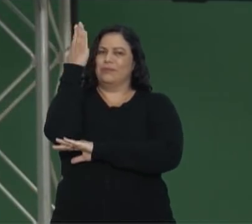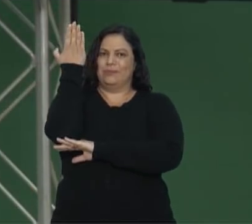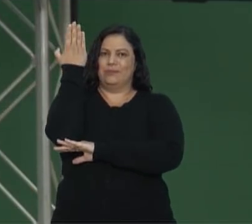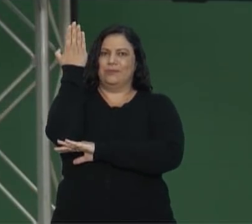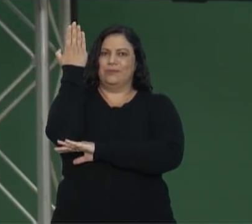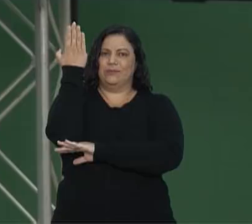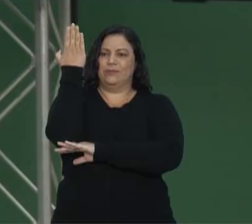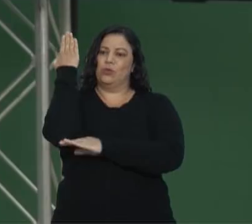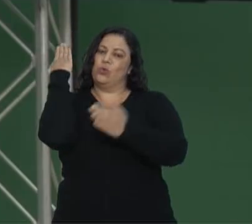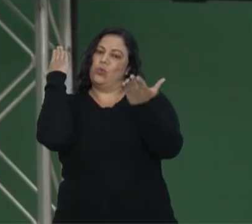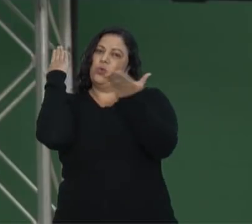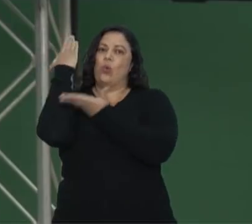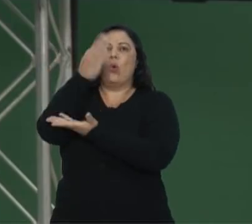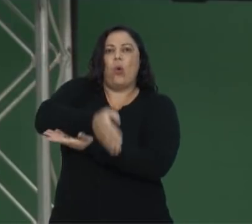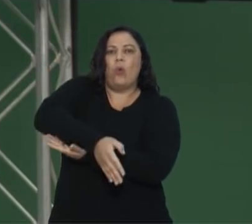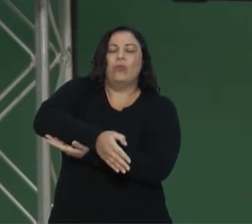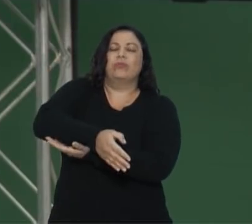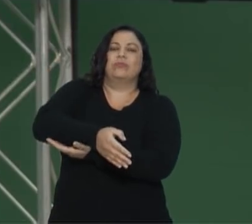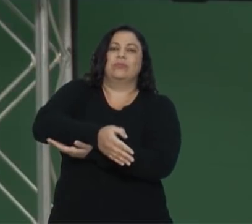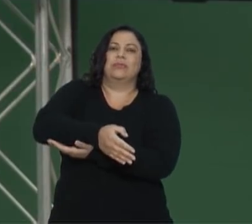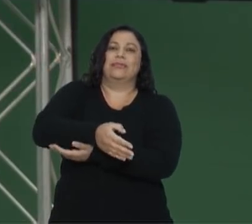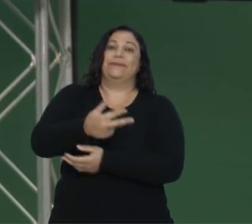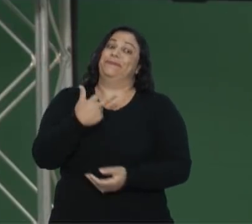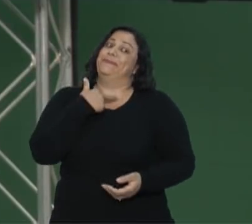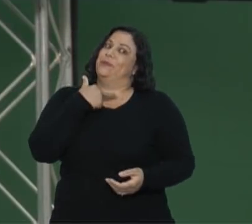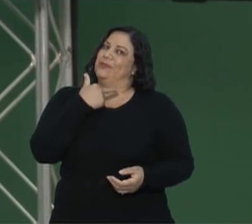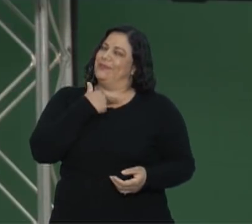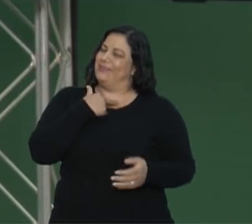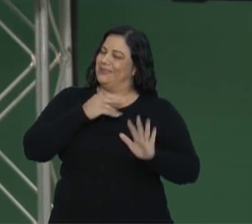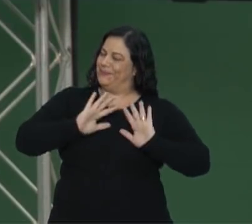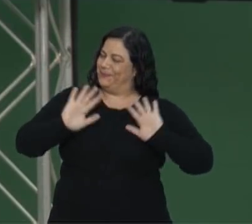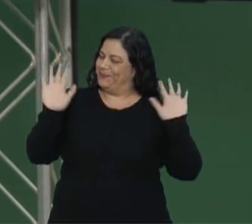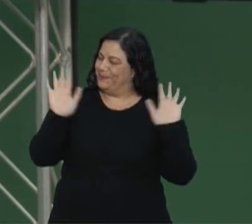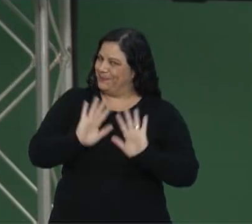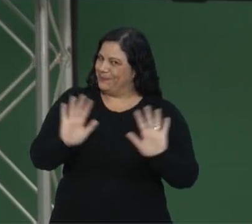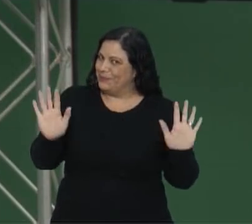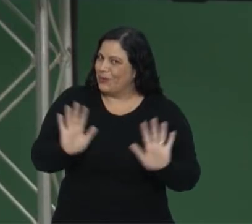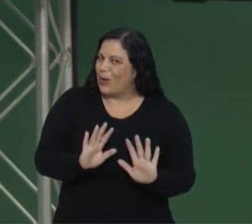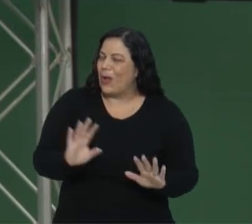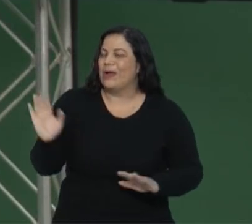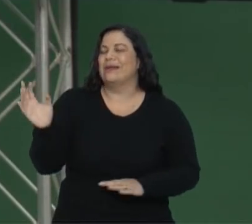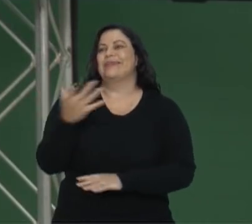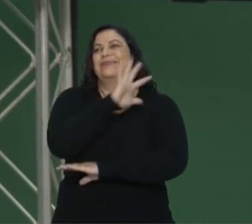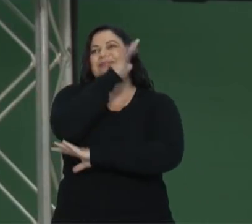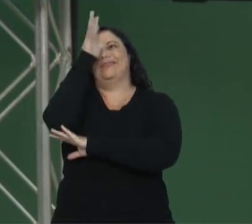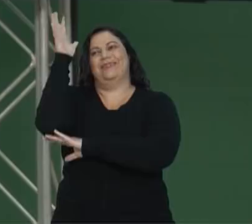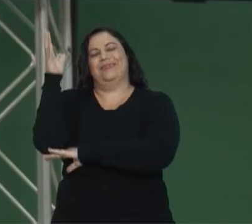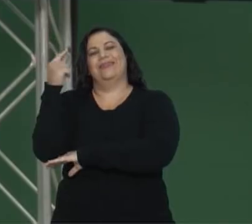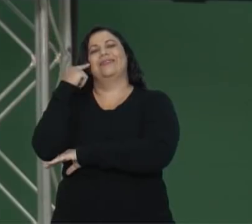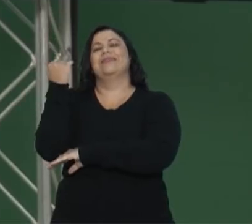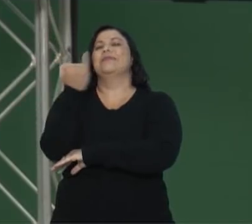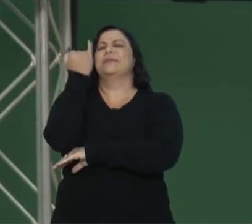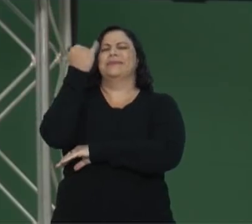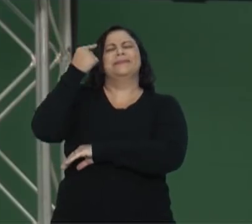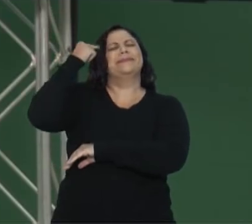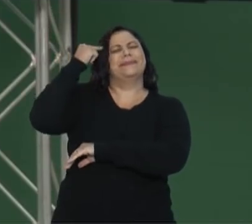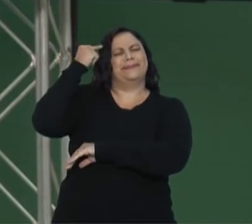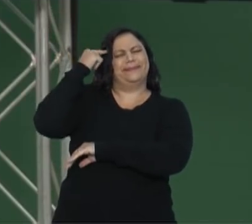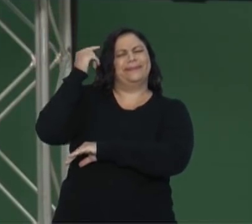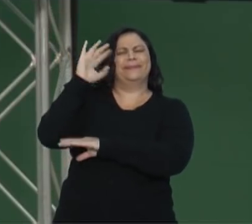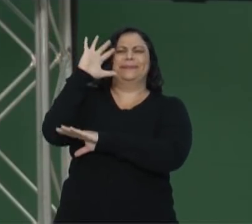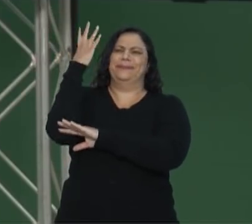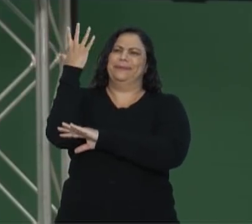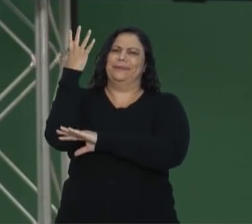Fomos lá, cortei um tronco, embora a gente não deve cortar as árvores, porque elas são muito importantes, mas pensa que era um tronco de um galho